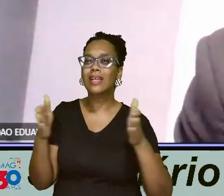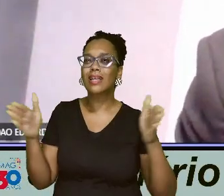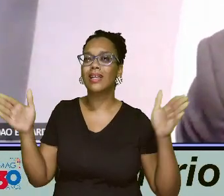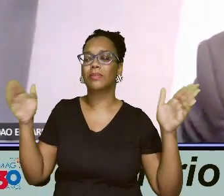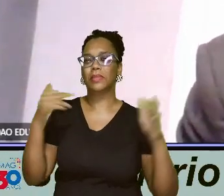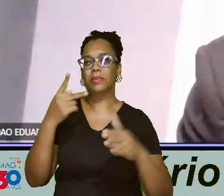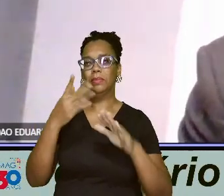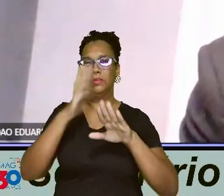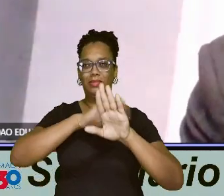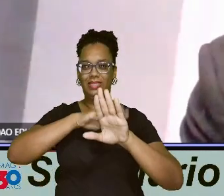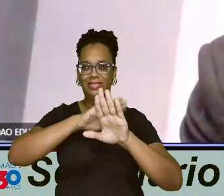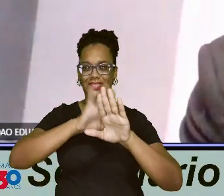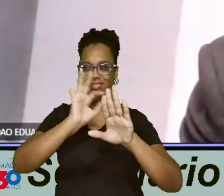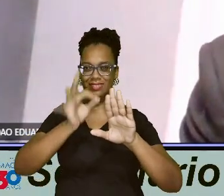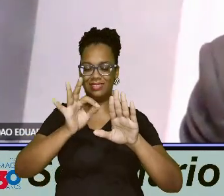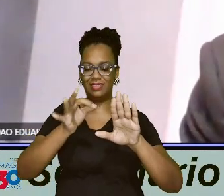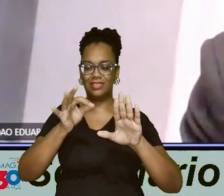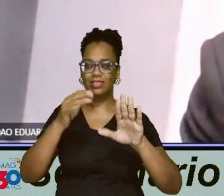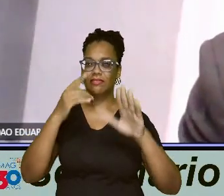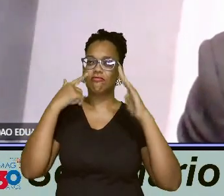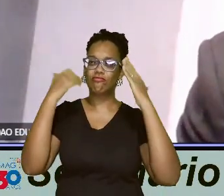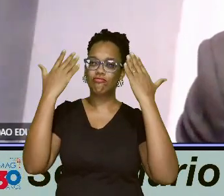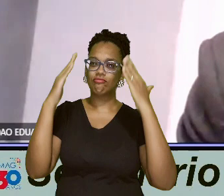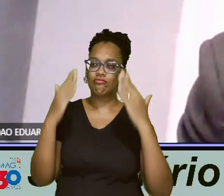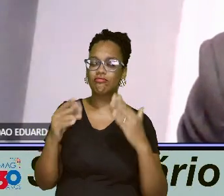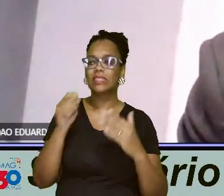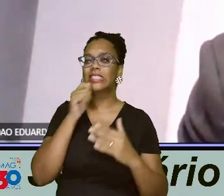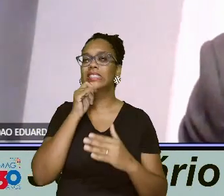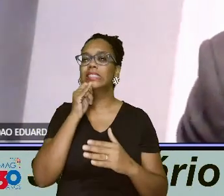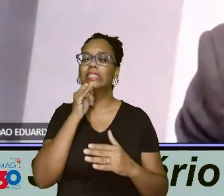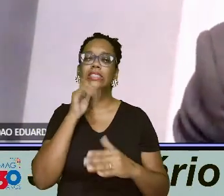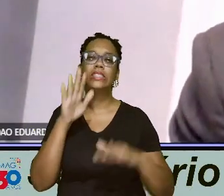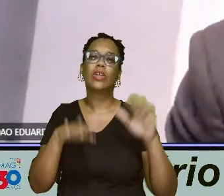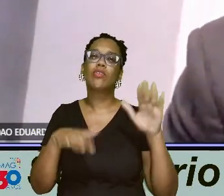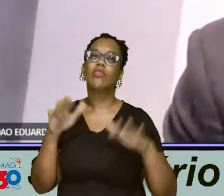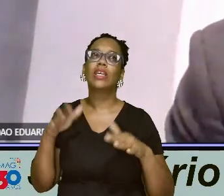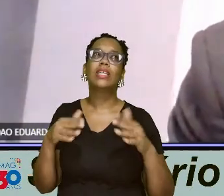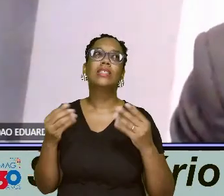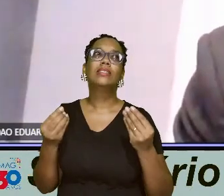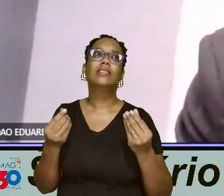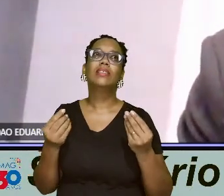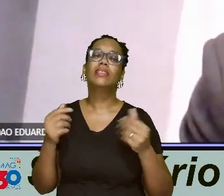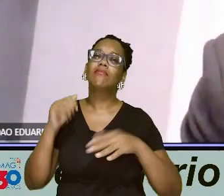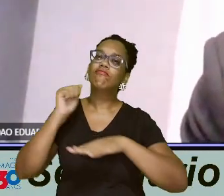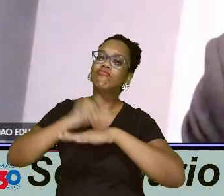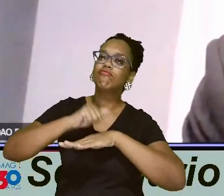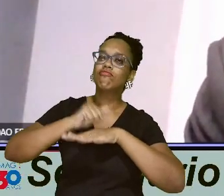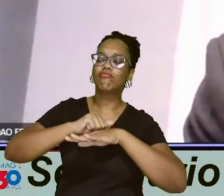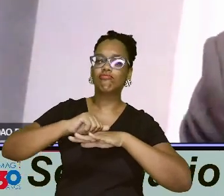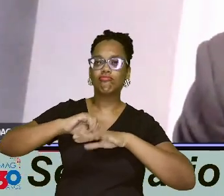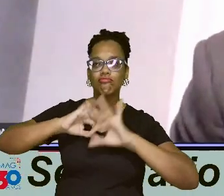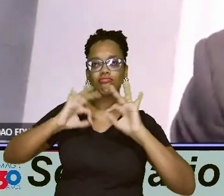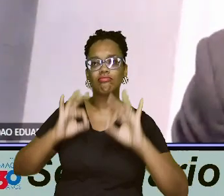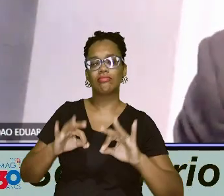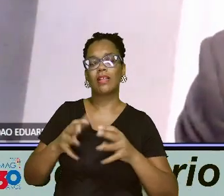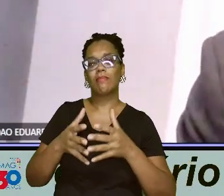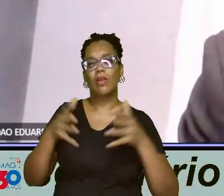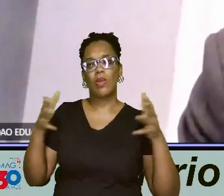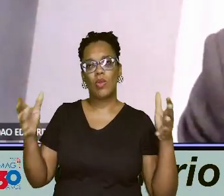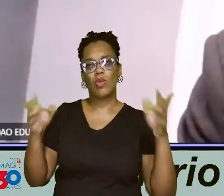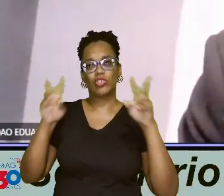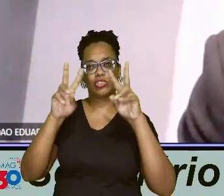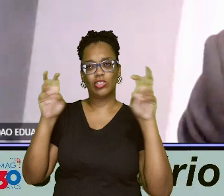né? Verificado, talvez, dando concretude maior ao princípio da